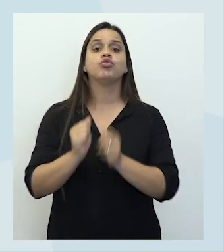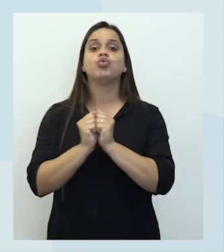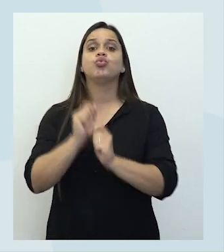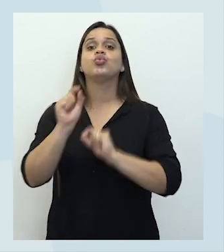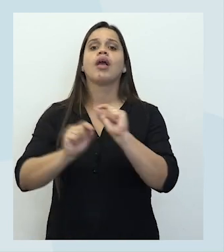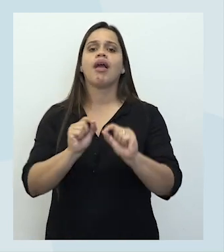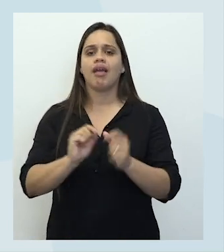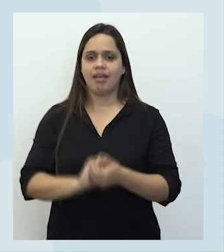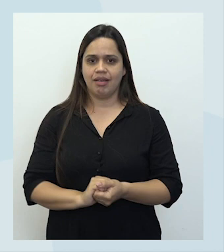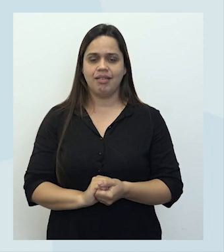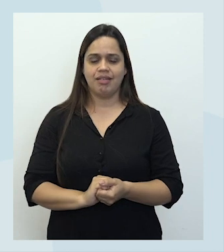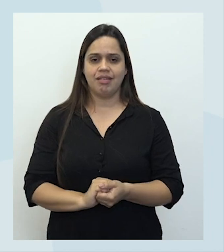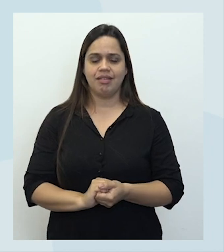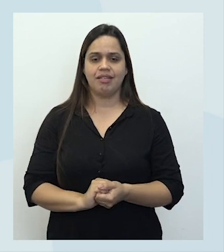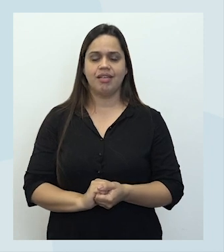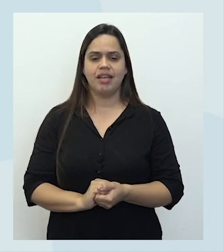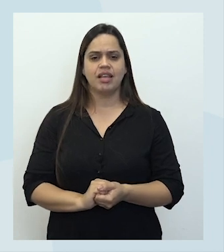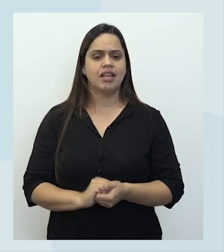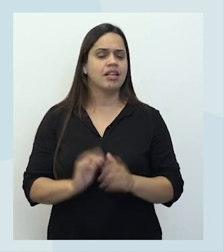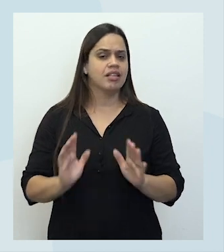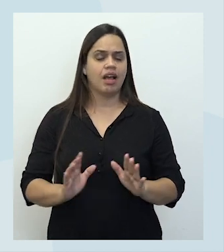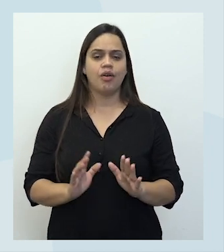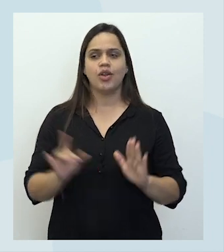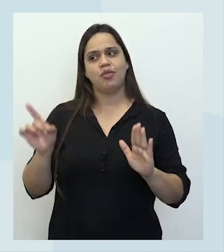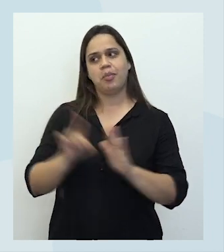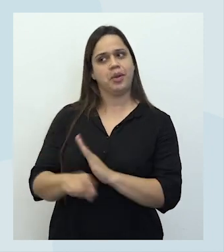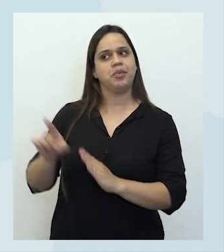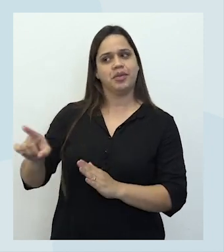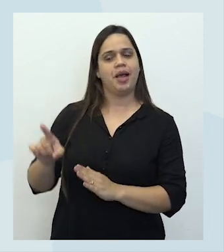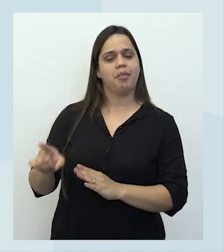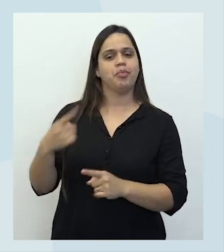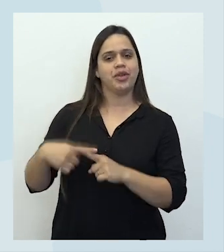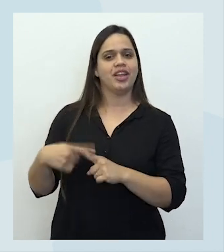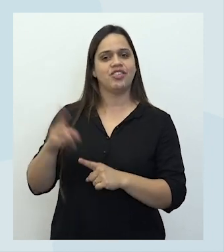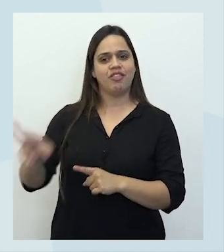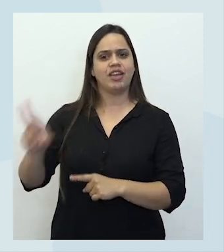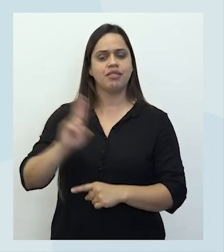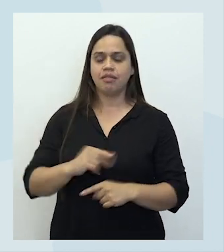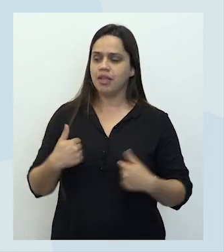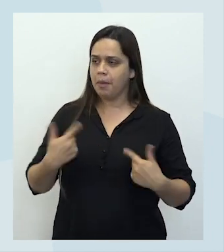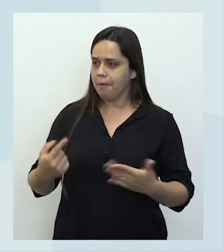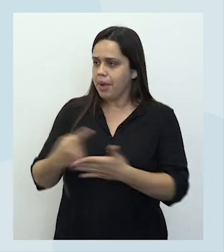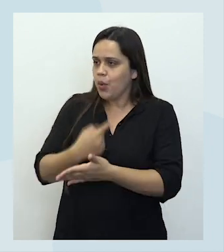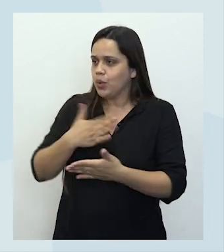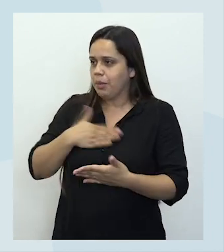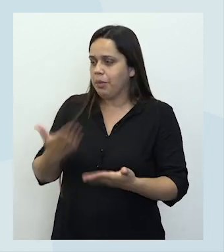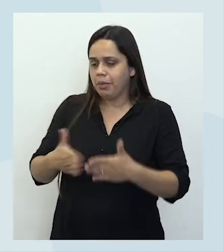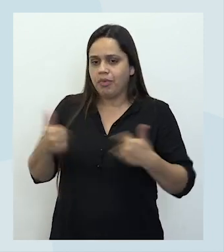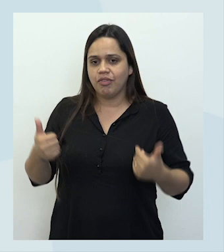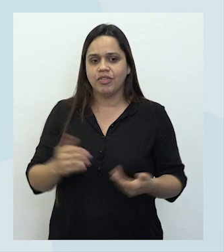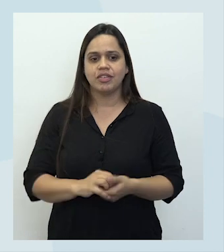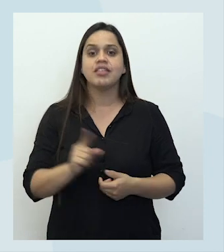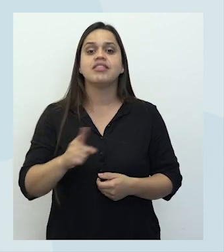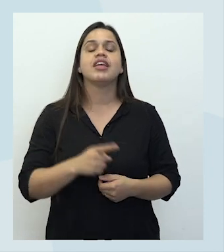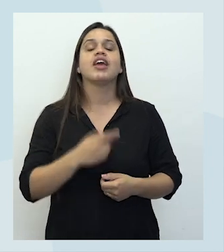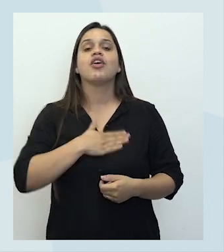cinema? Responde pra gente. Eu nem vou perguntar pro Mauro, que eu já sei que ele vai responder. Pergunta pra mim, por favor. Com quem você